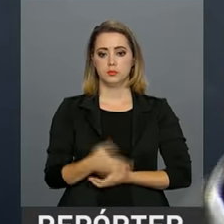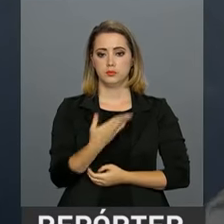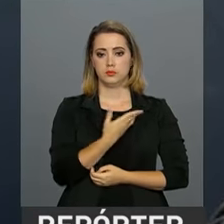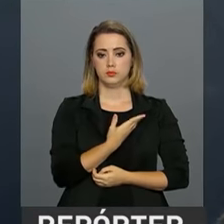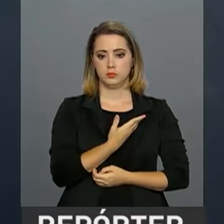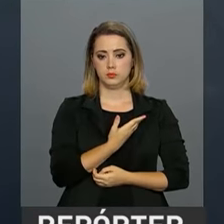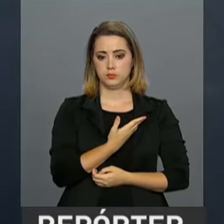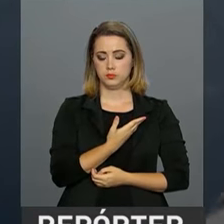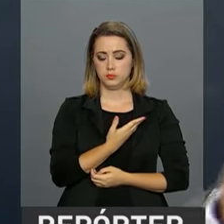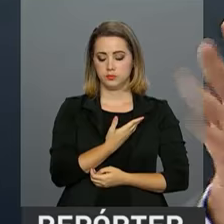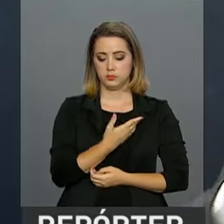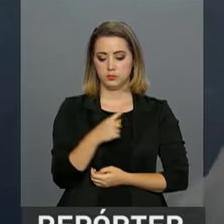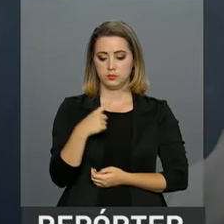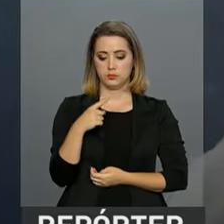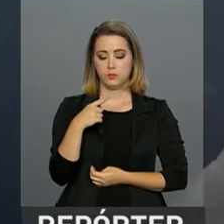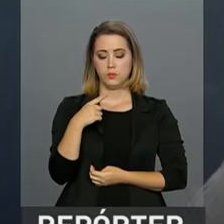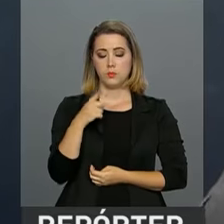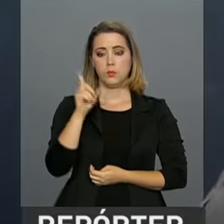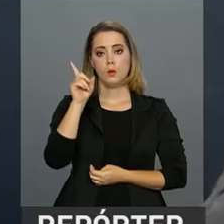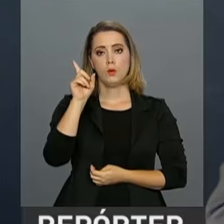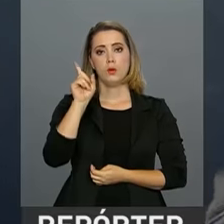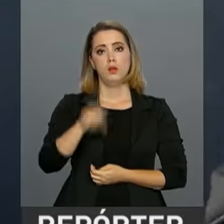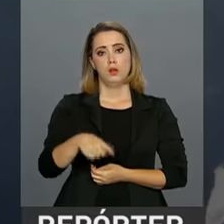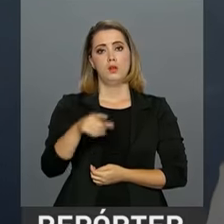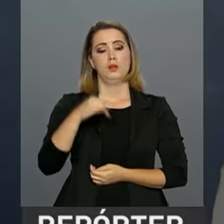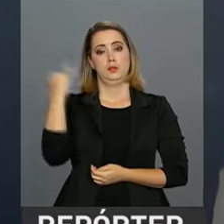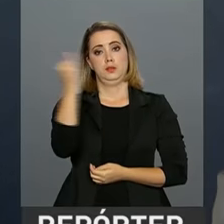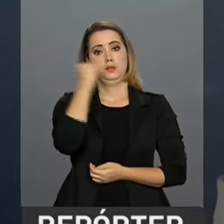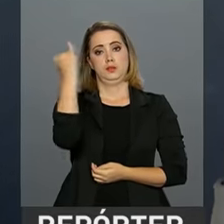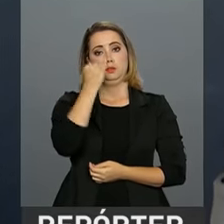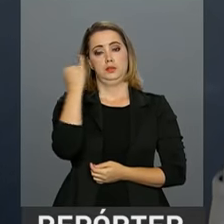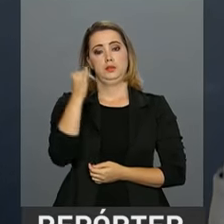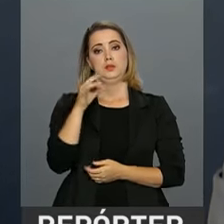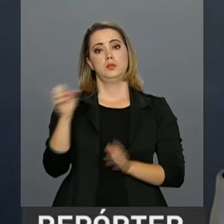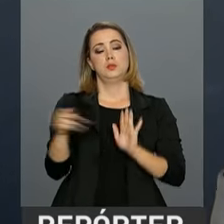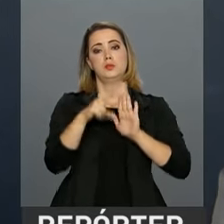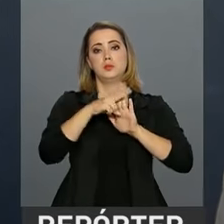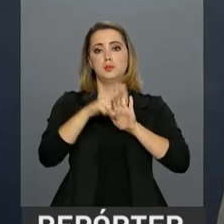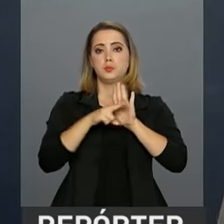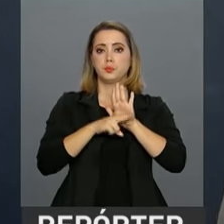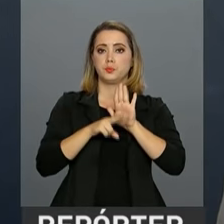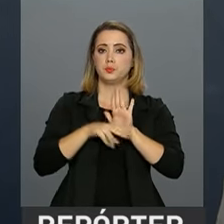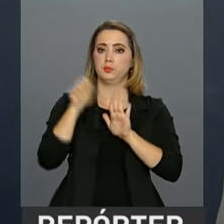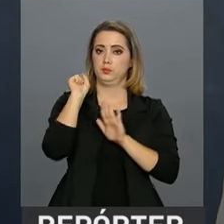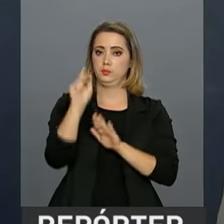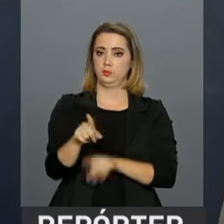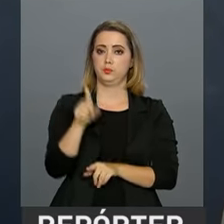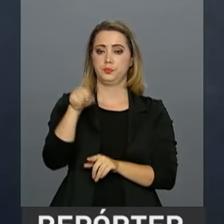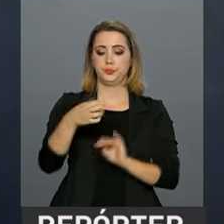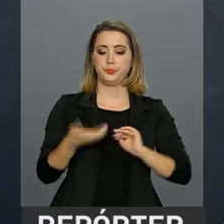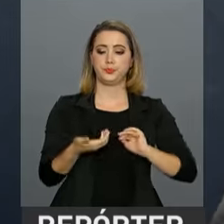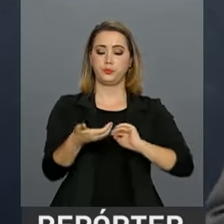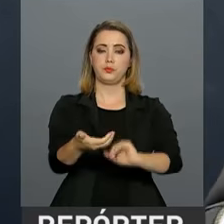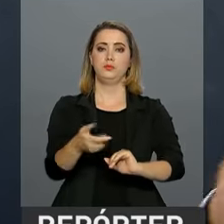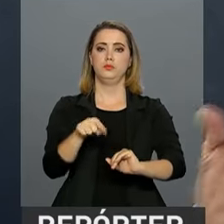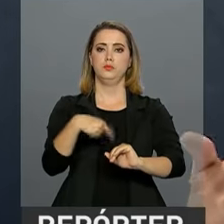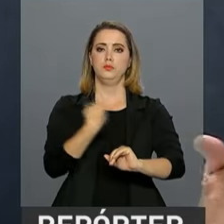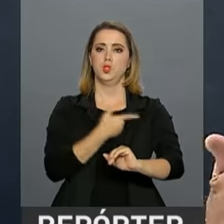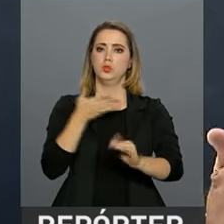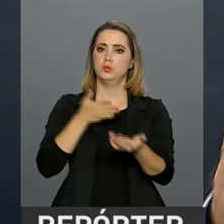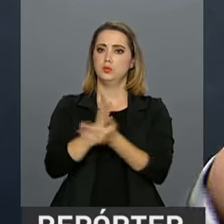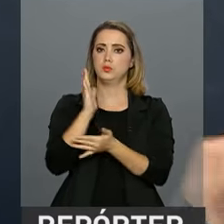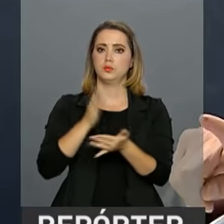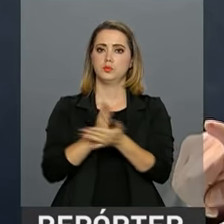é fundamental, nós temos que debatê-la muito, o palco próprio para debatê-la é precisamente o Congresso Nacional. Nós já ganhamos a